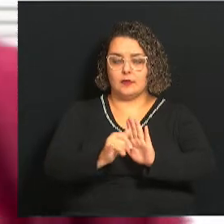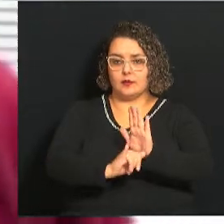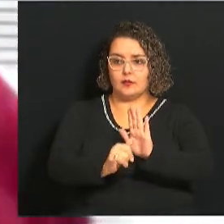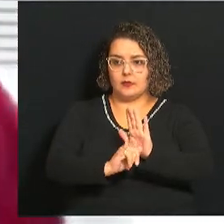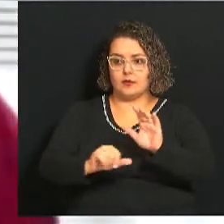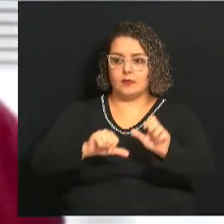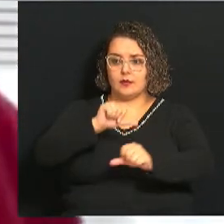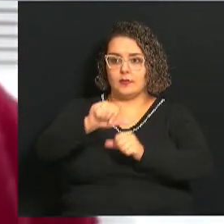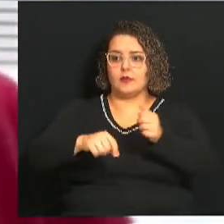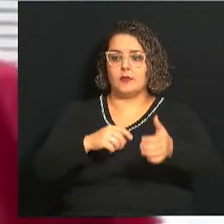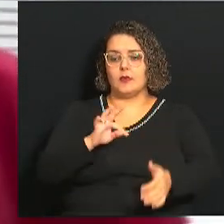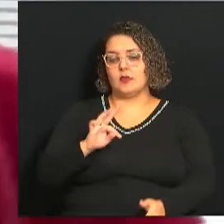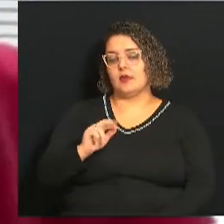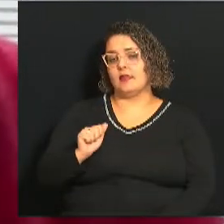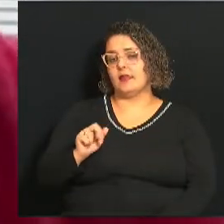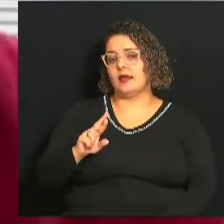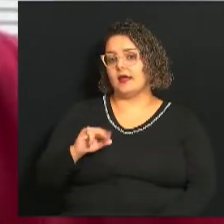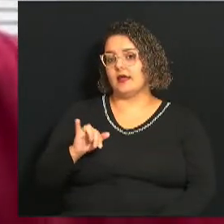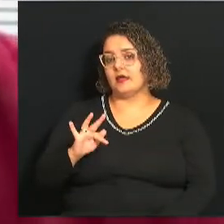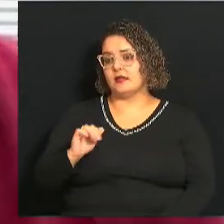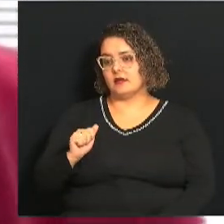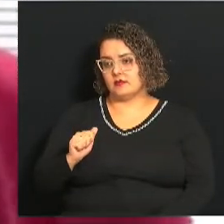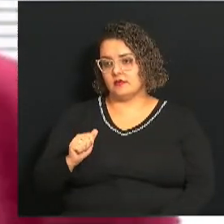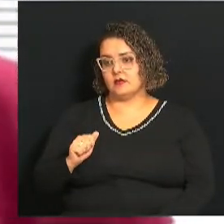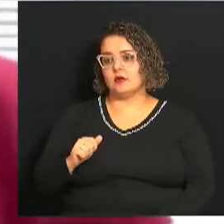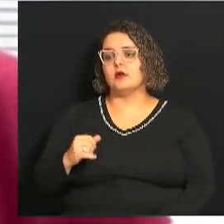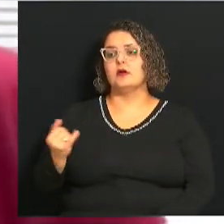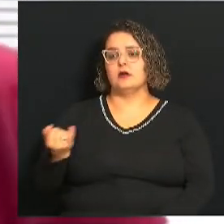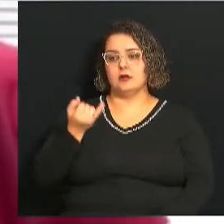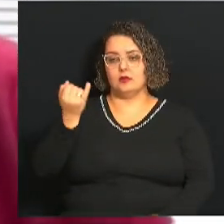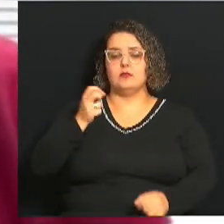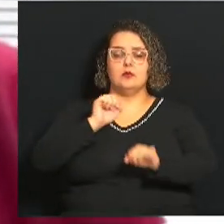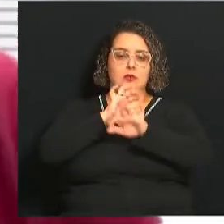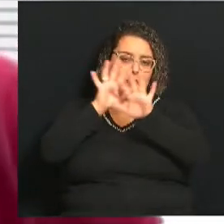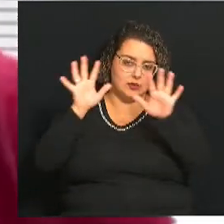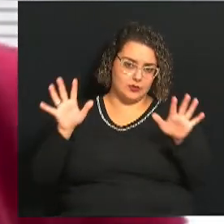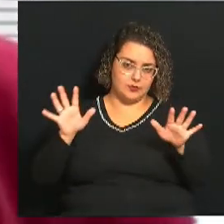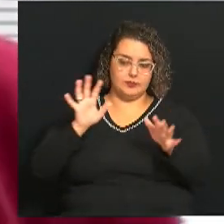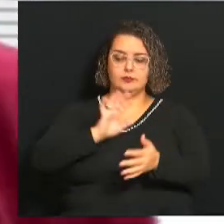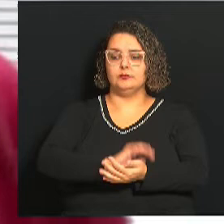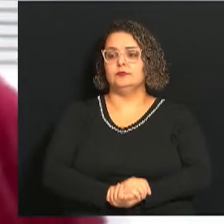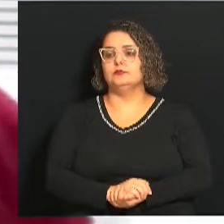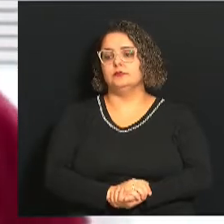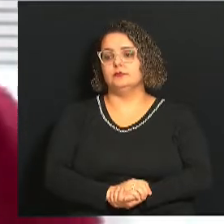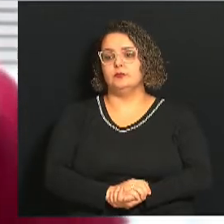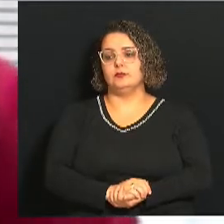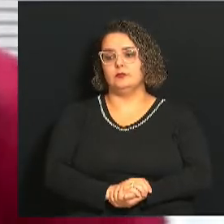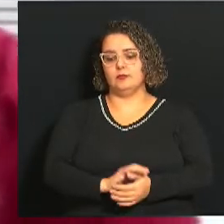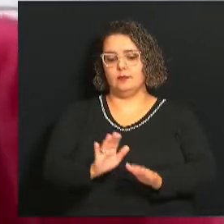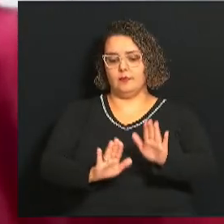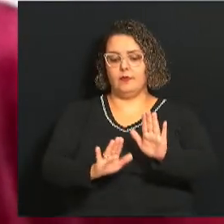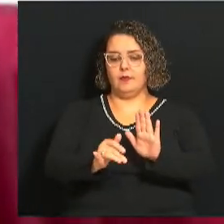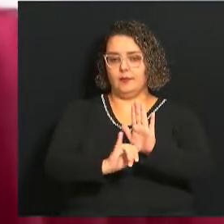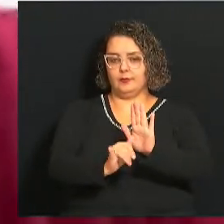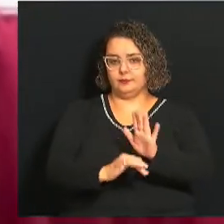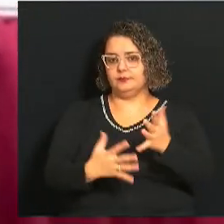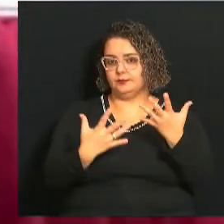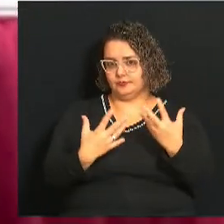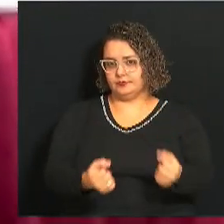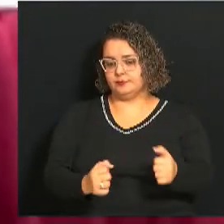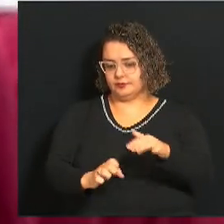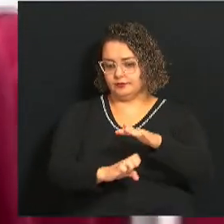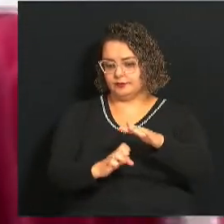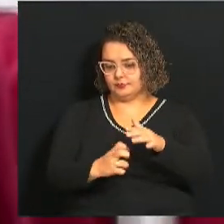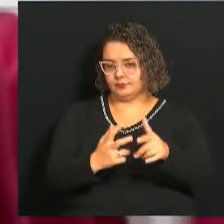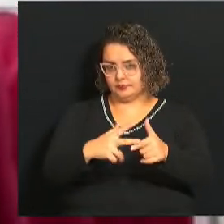tarifa. Então, esse é um outro ponto importante se esclarecer. E a concessionária ela é obrigada a zelar,